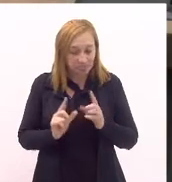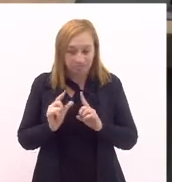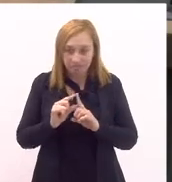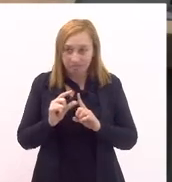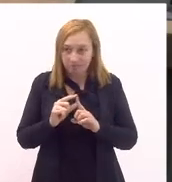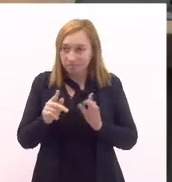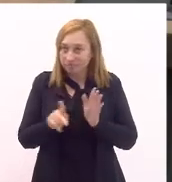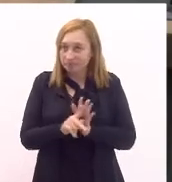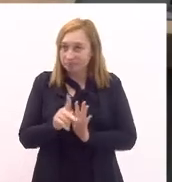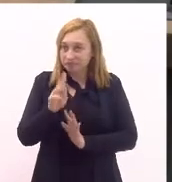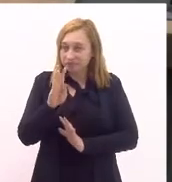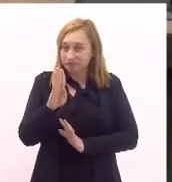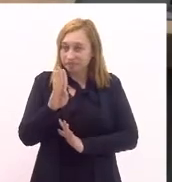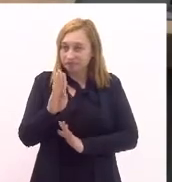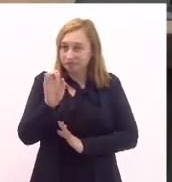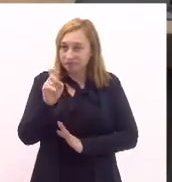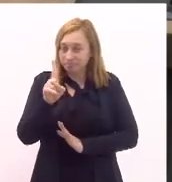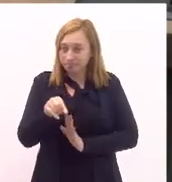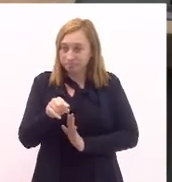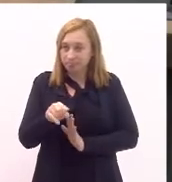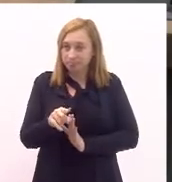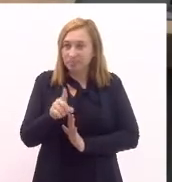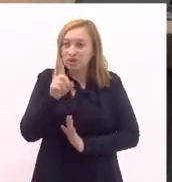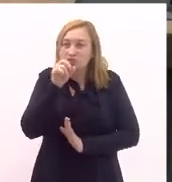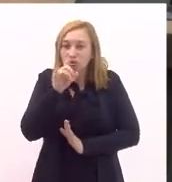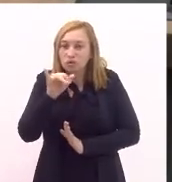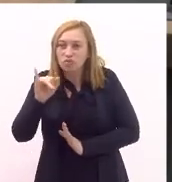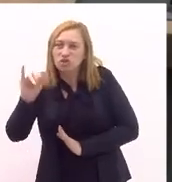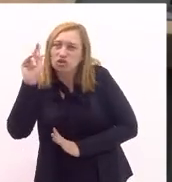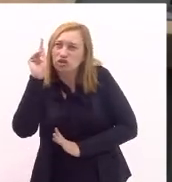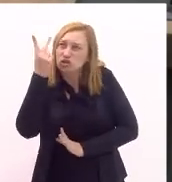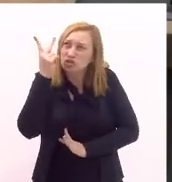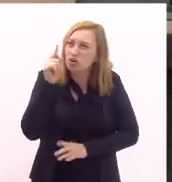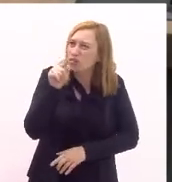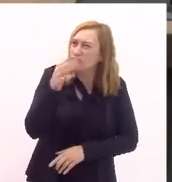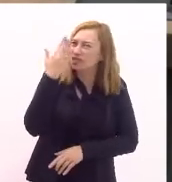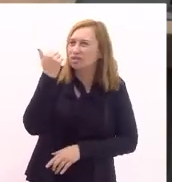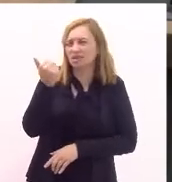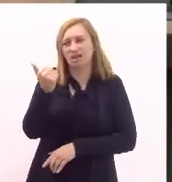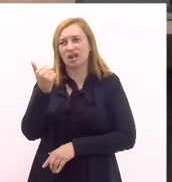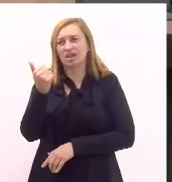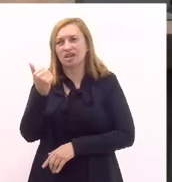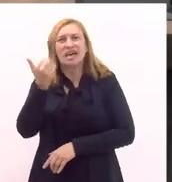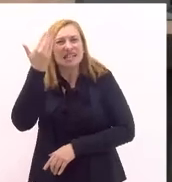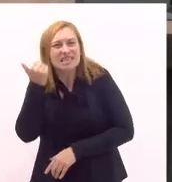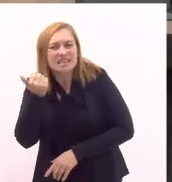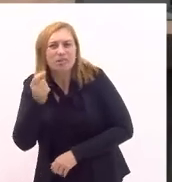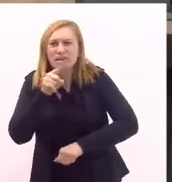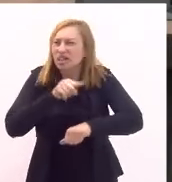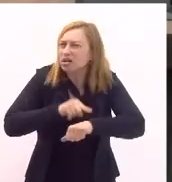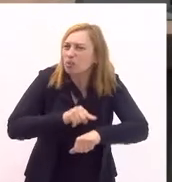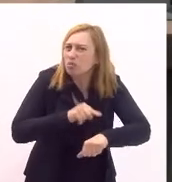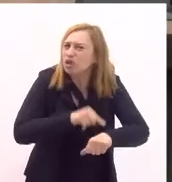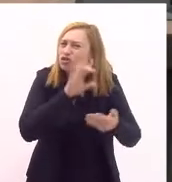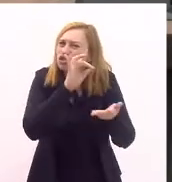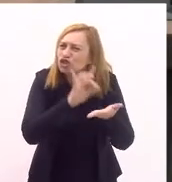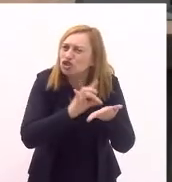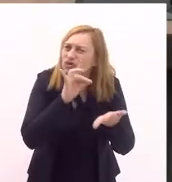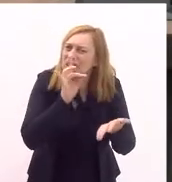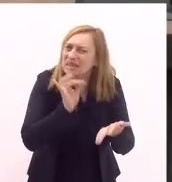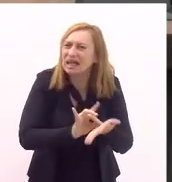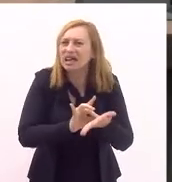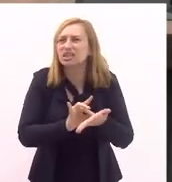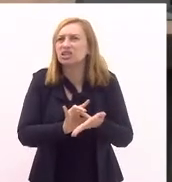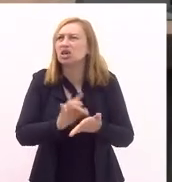palavras da Bíblia um dia histórico você sabe sabe que naquela hora de verdade